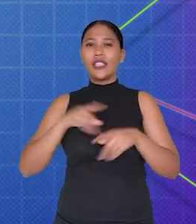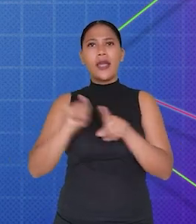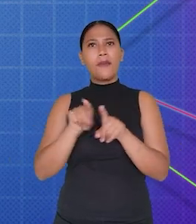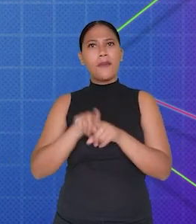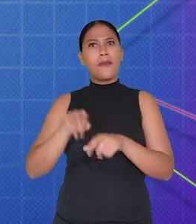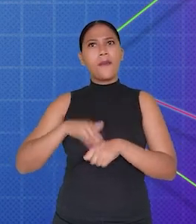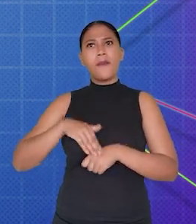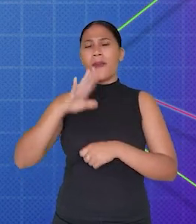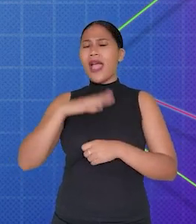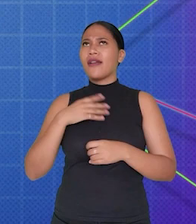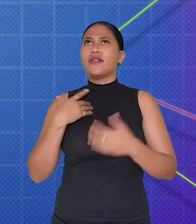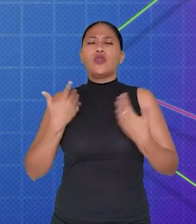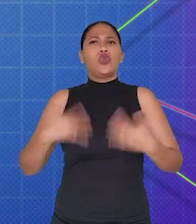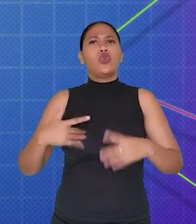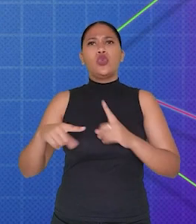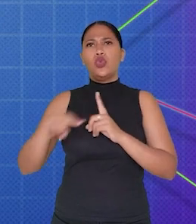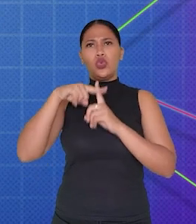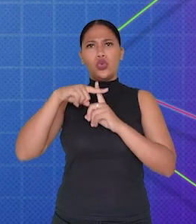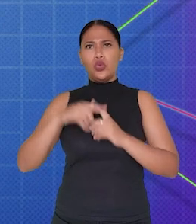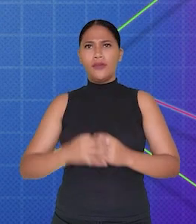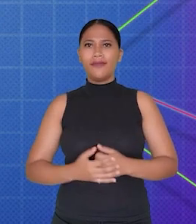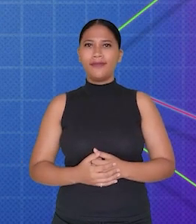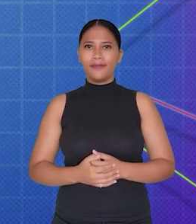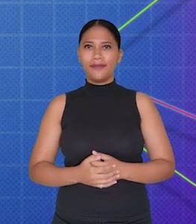satisfatória e muito mais enriquecedora.